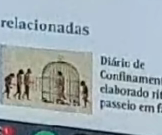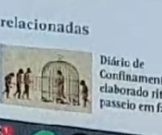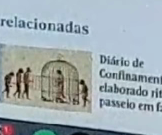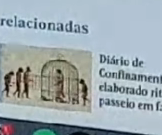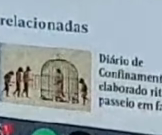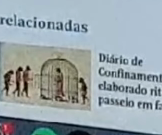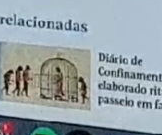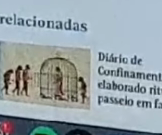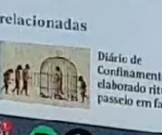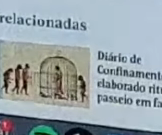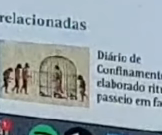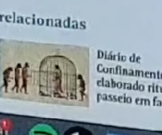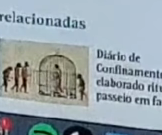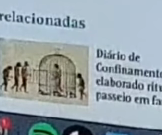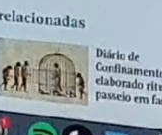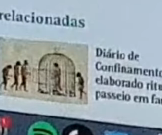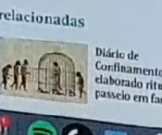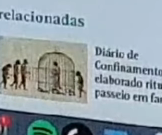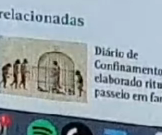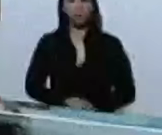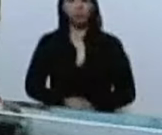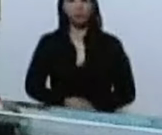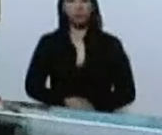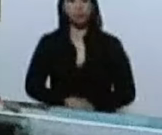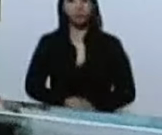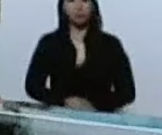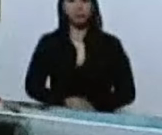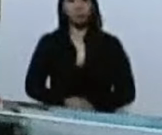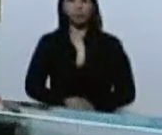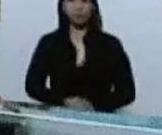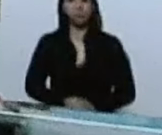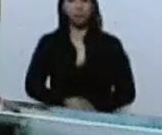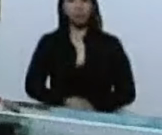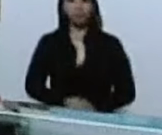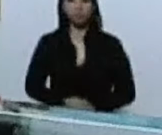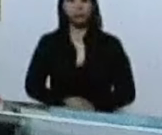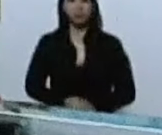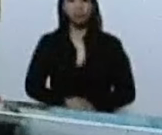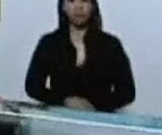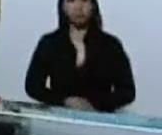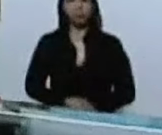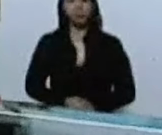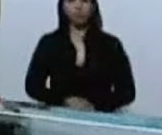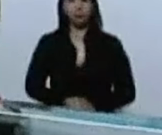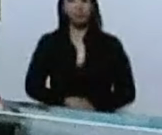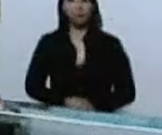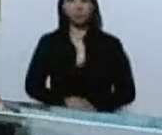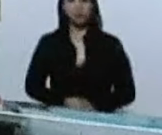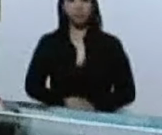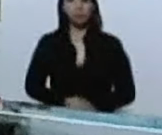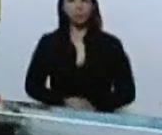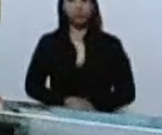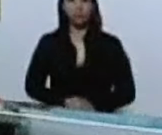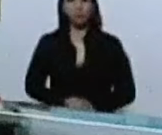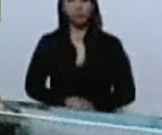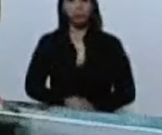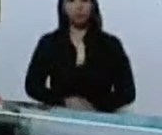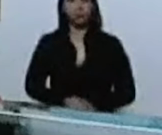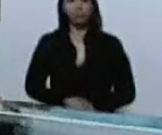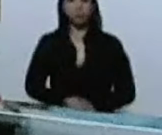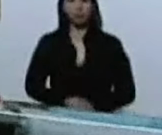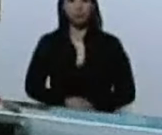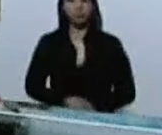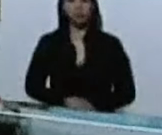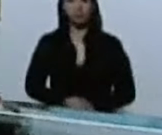Bolsonaro para o nacionalismo. É, na verdade, as notícias são muito manipuladas